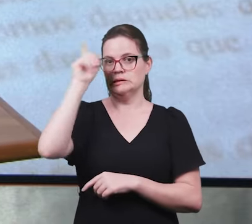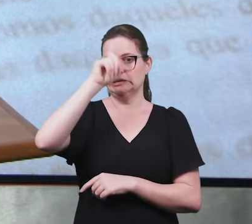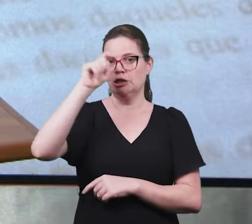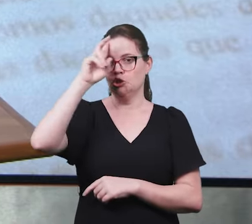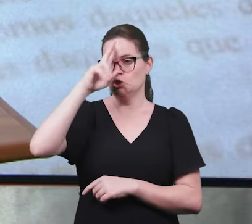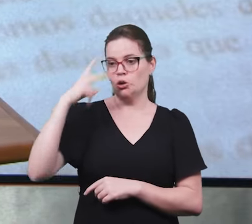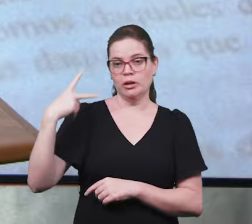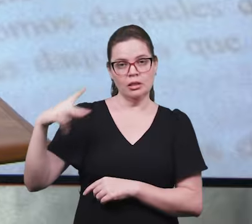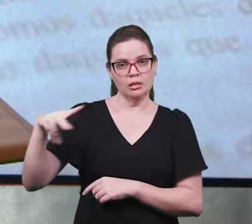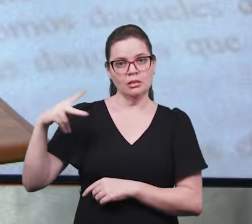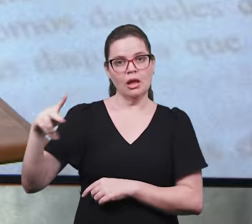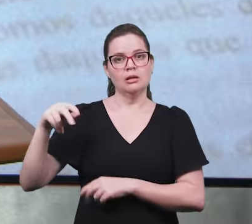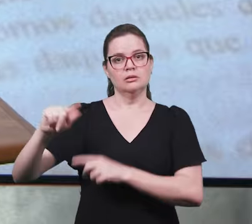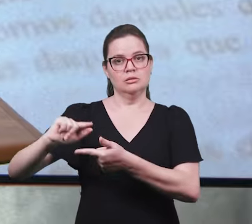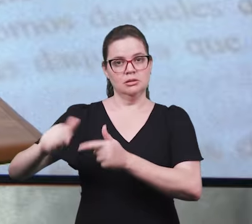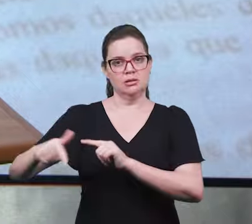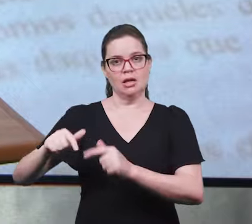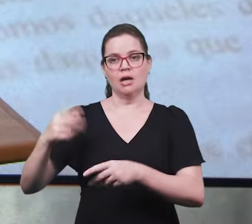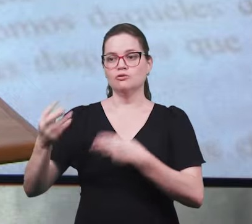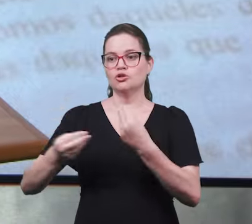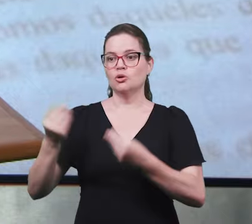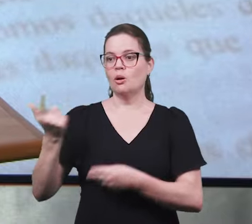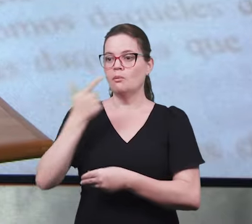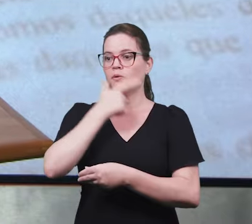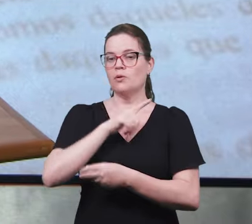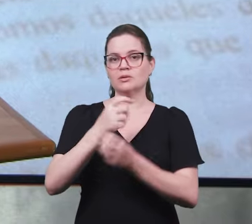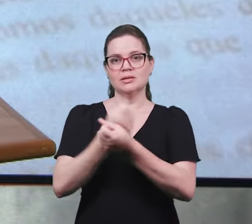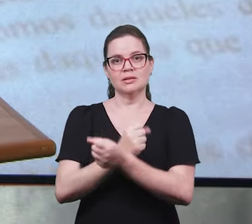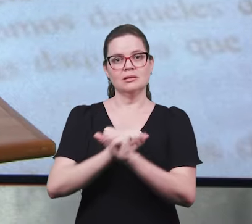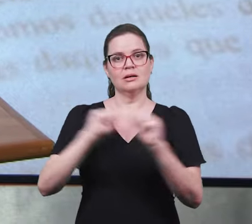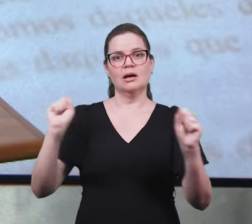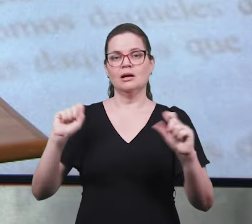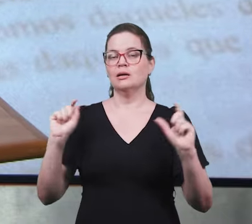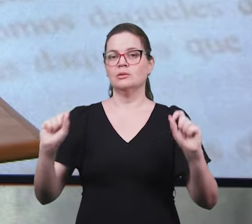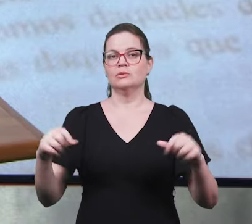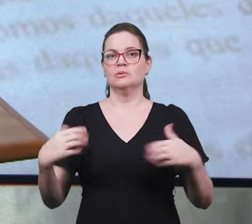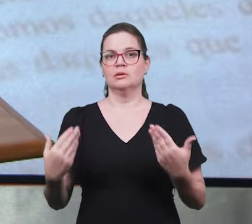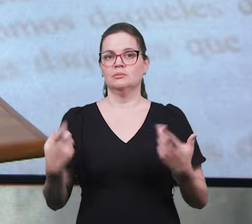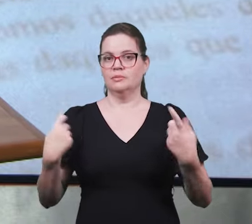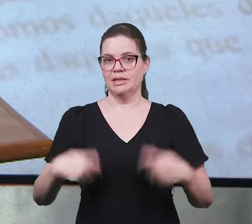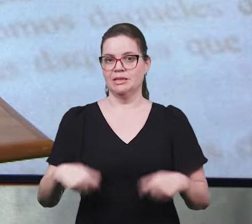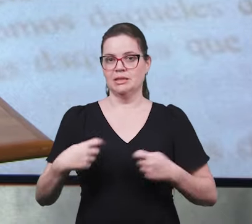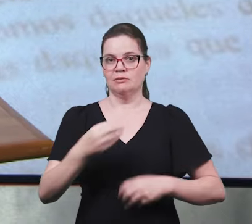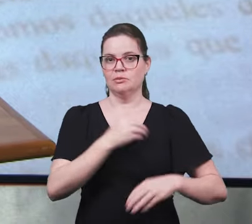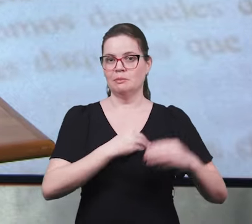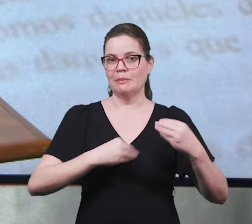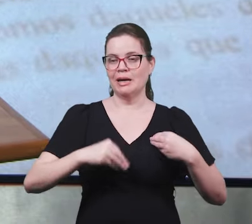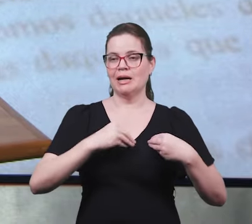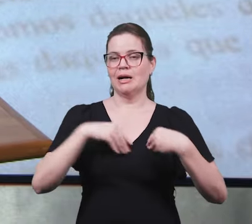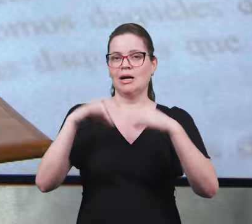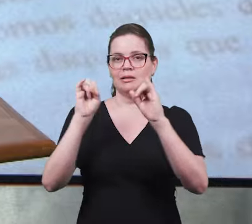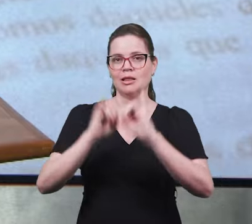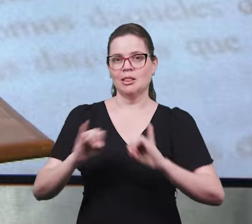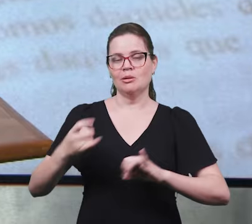antepassados, que o caminho para a liberdade era arrepender-se da